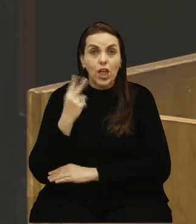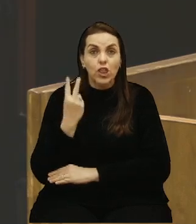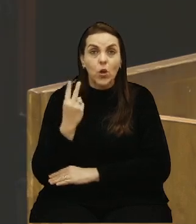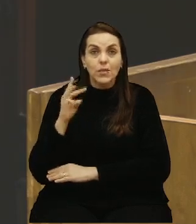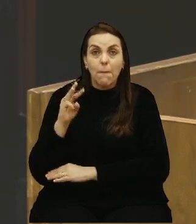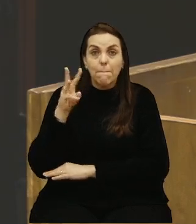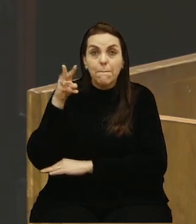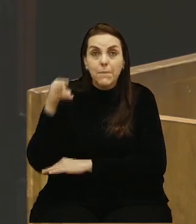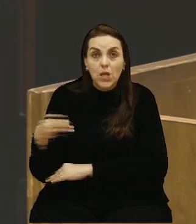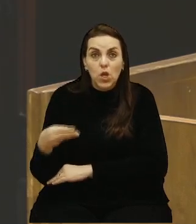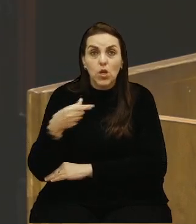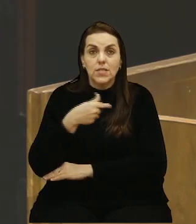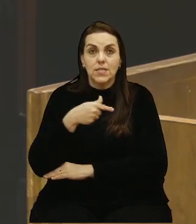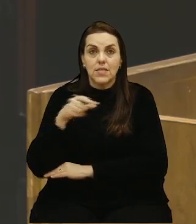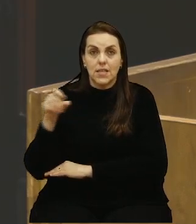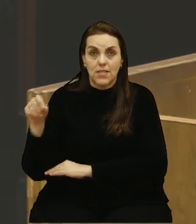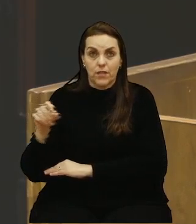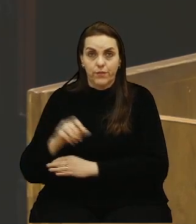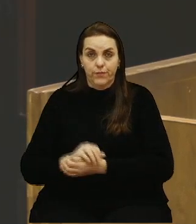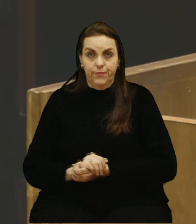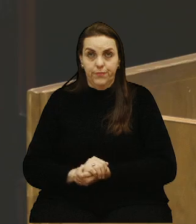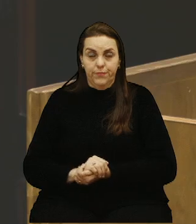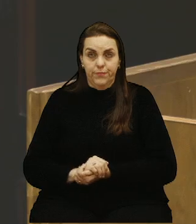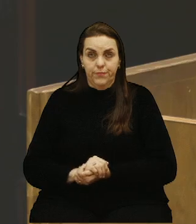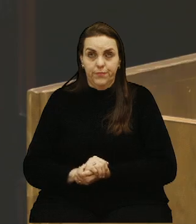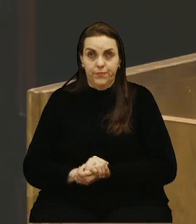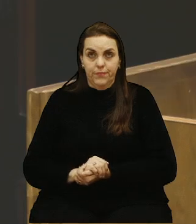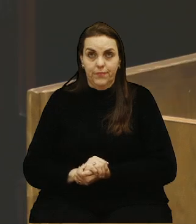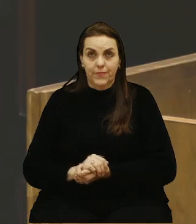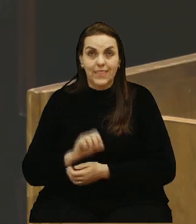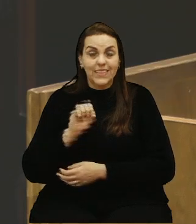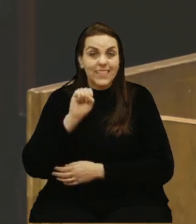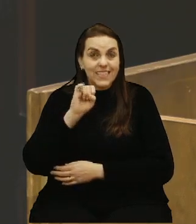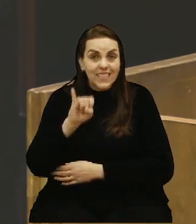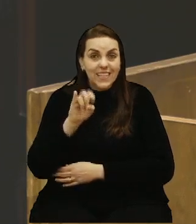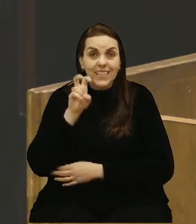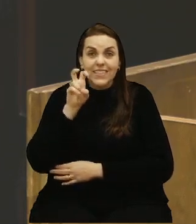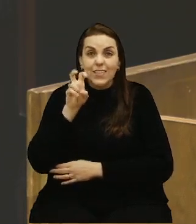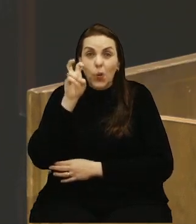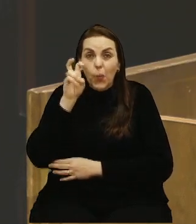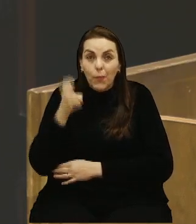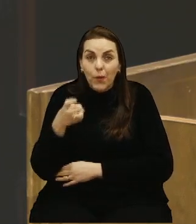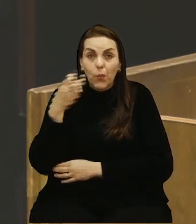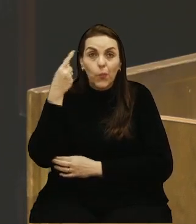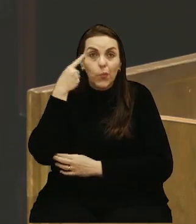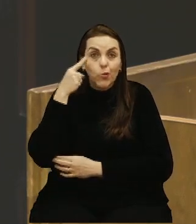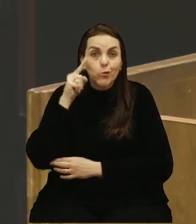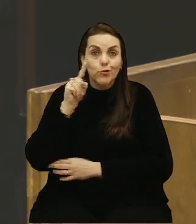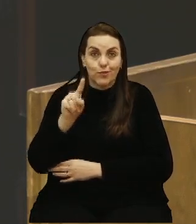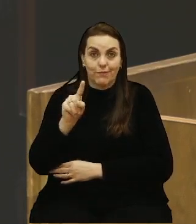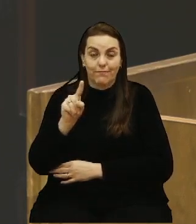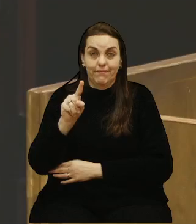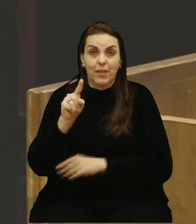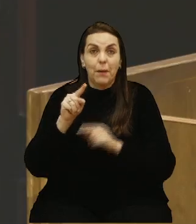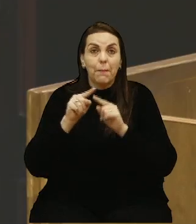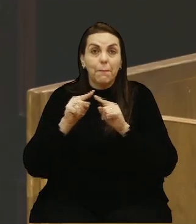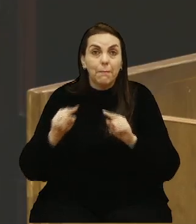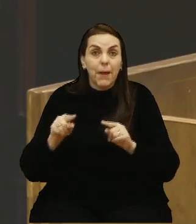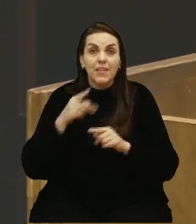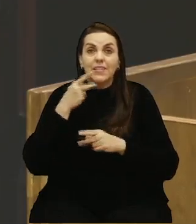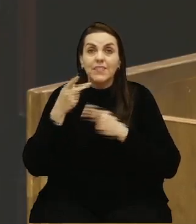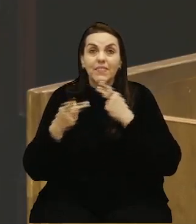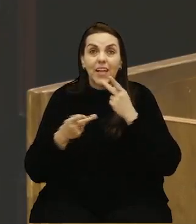milhões e 700. Se fosse 5 mil reais por dia. Mas nós estamos falando